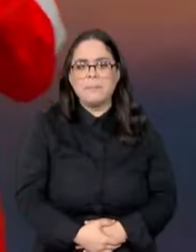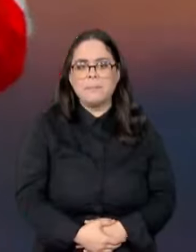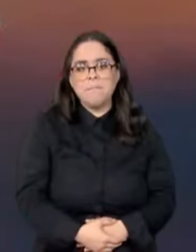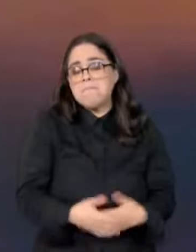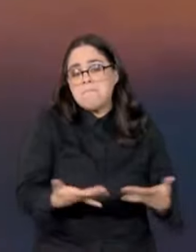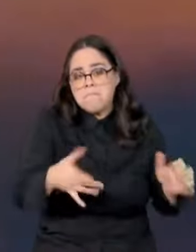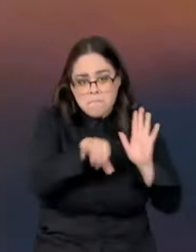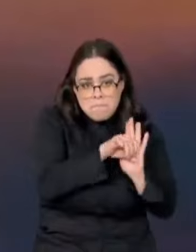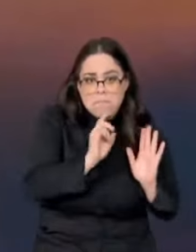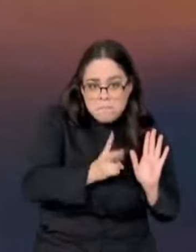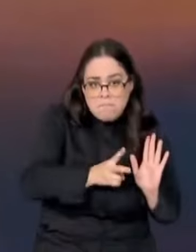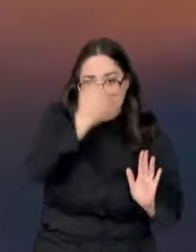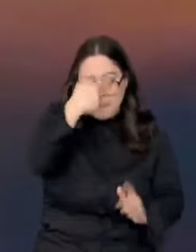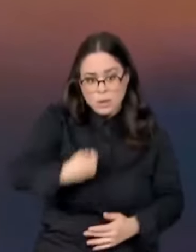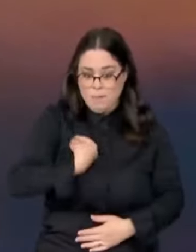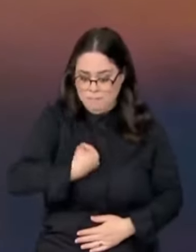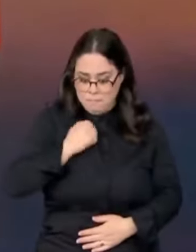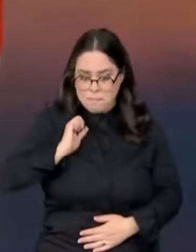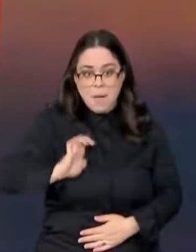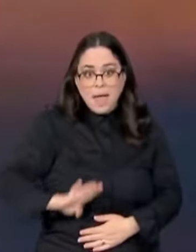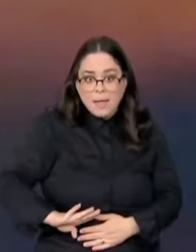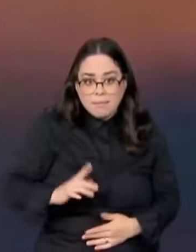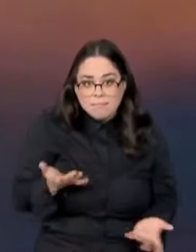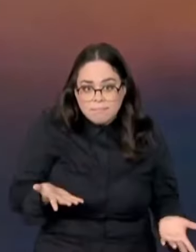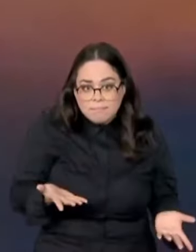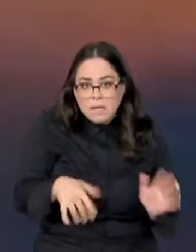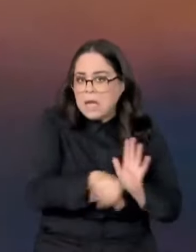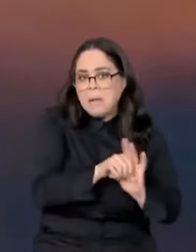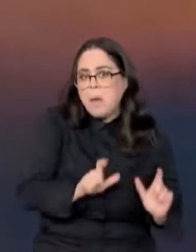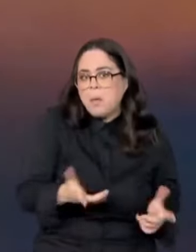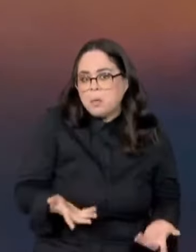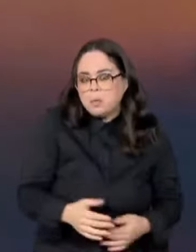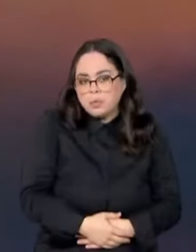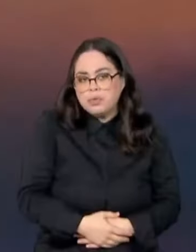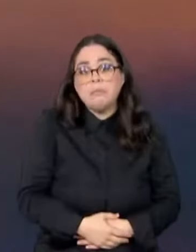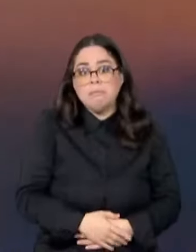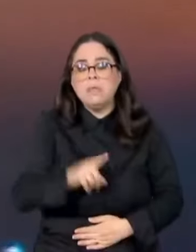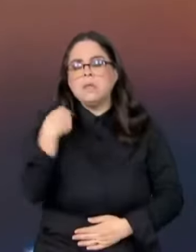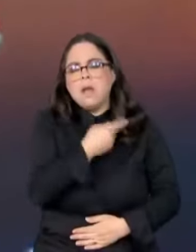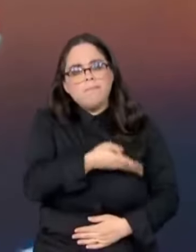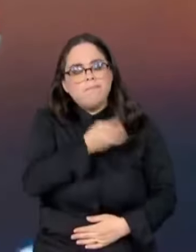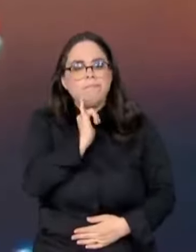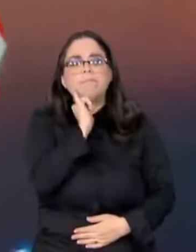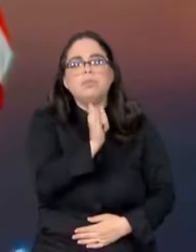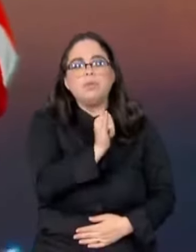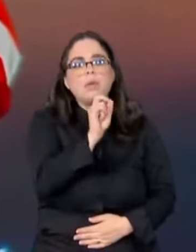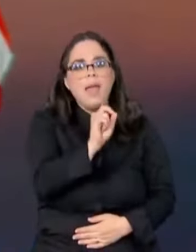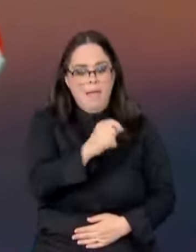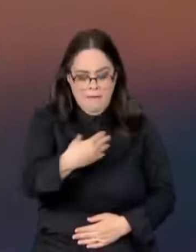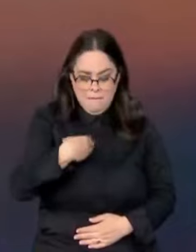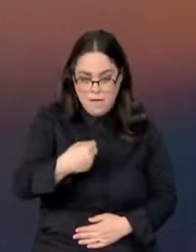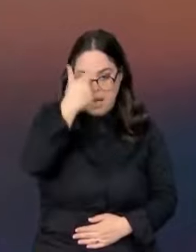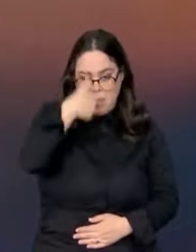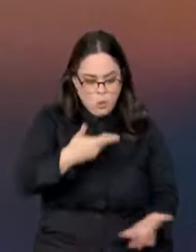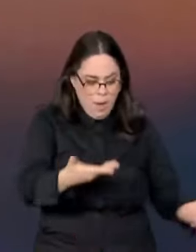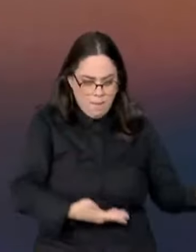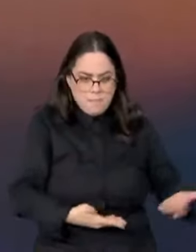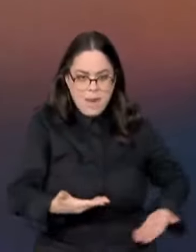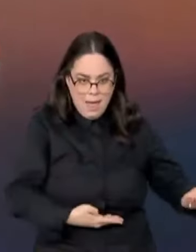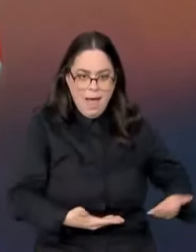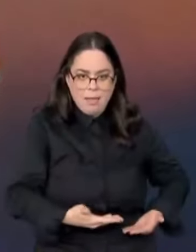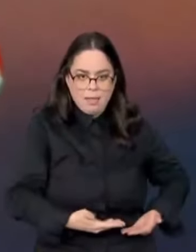Qual é o crime das pessoas viverem bem? Qual é o crime da gente dizer que a filha de uma empregada